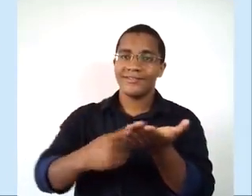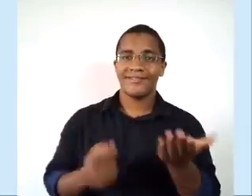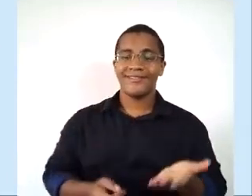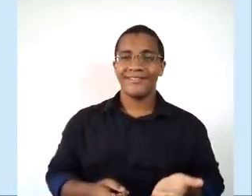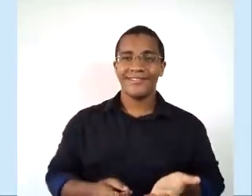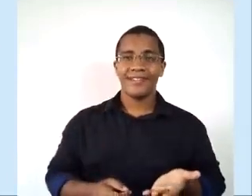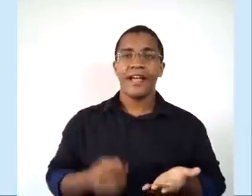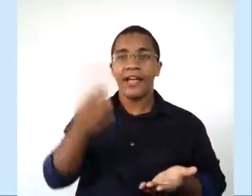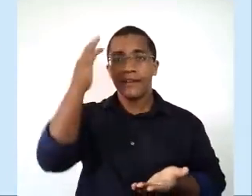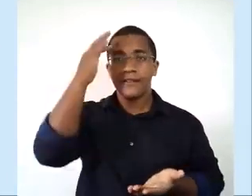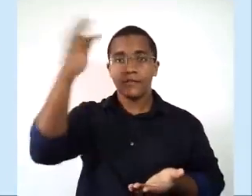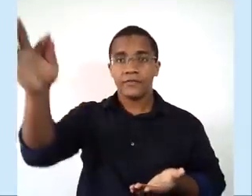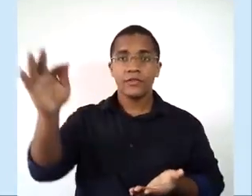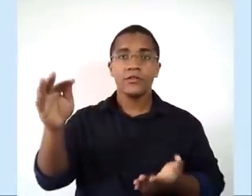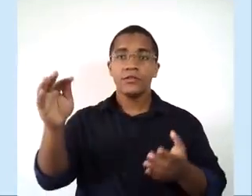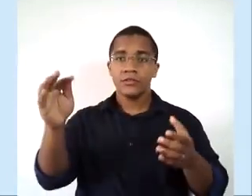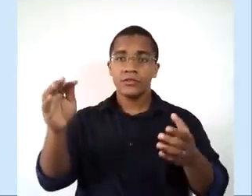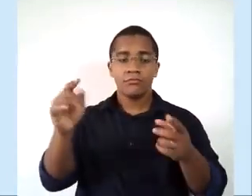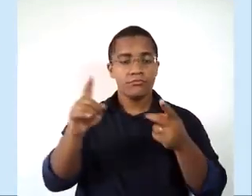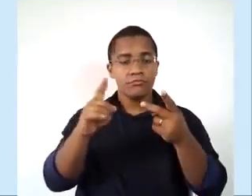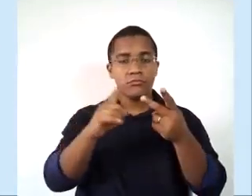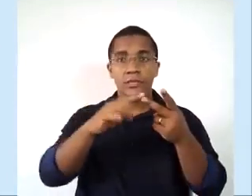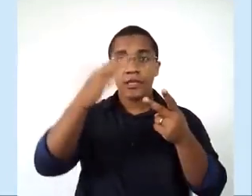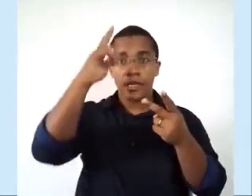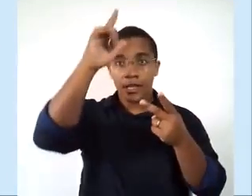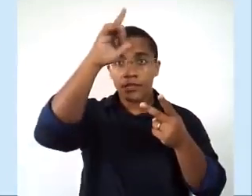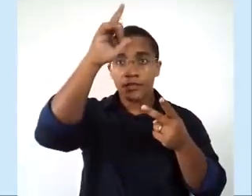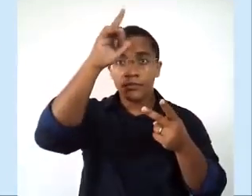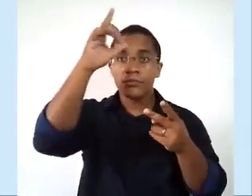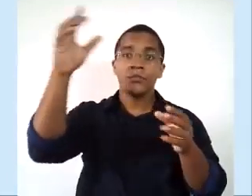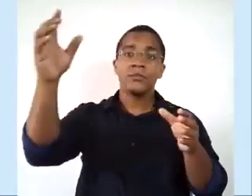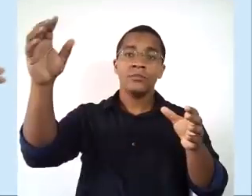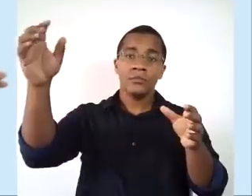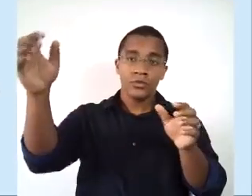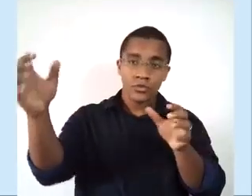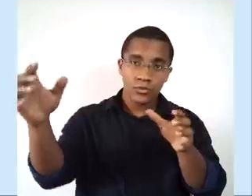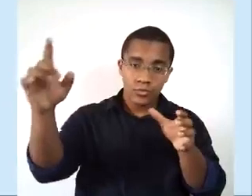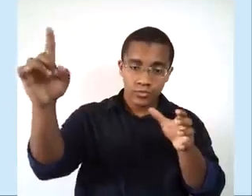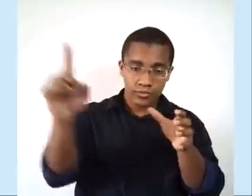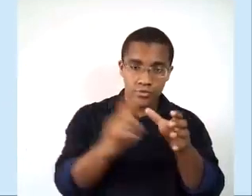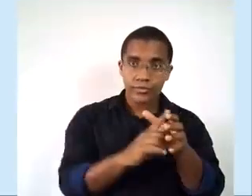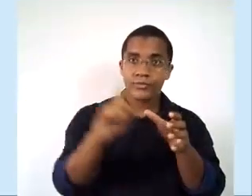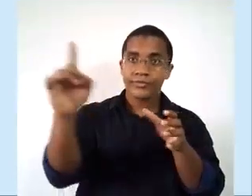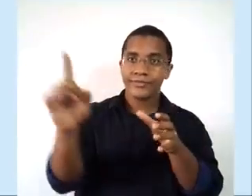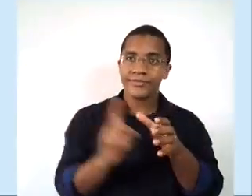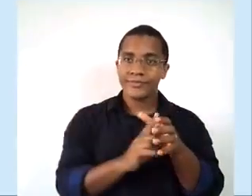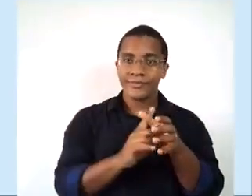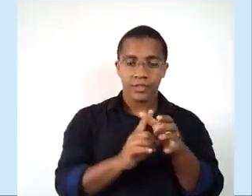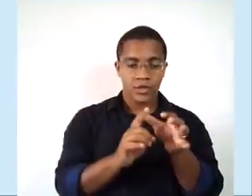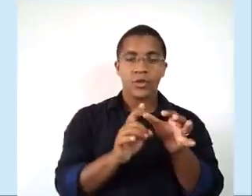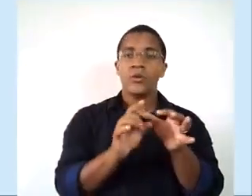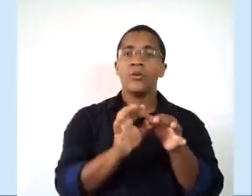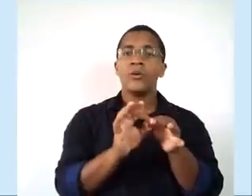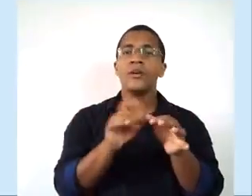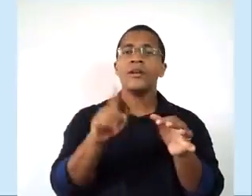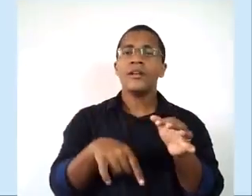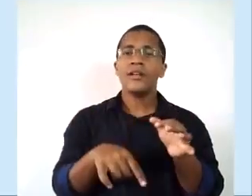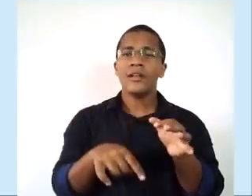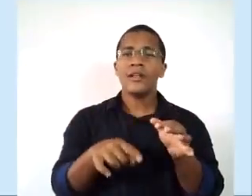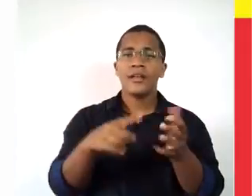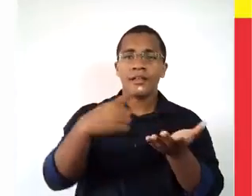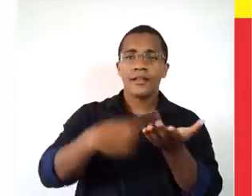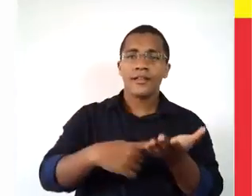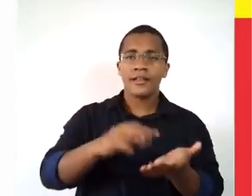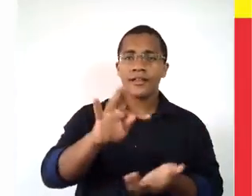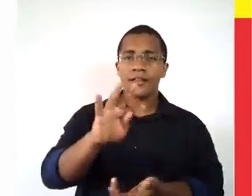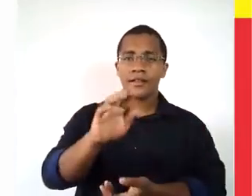a introdução da França e da Alemanha num novo tratado, que é o Tratado de Paris, tá? O Tratado de